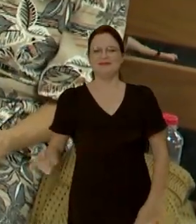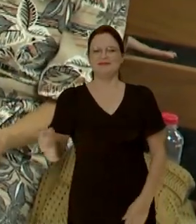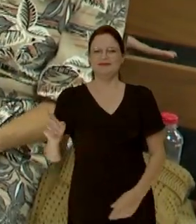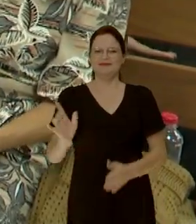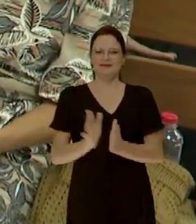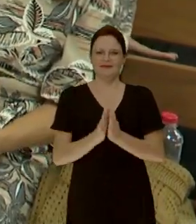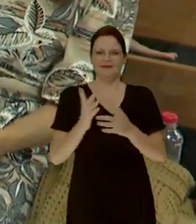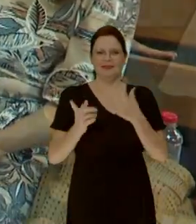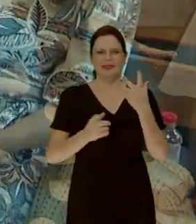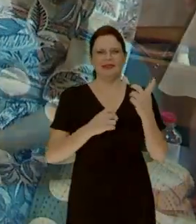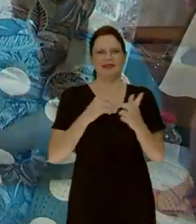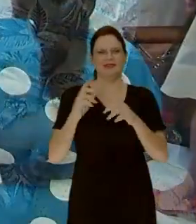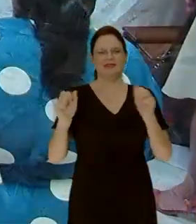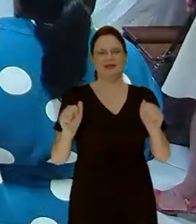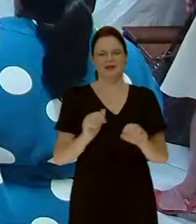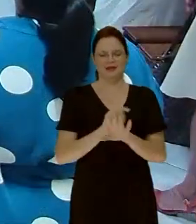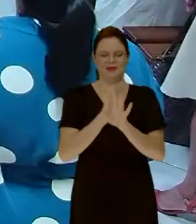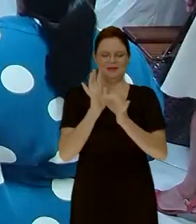Jesus.